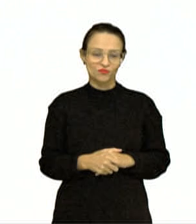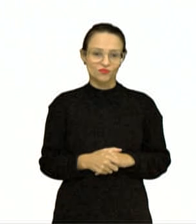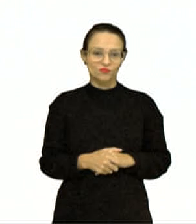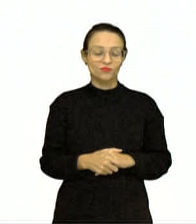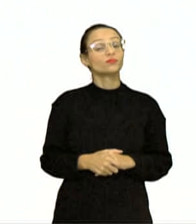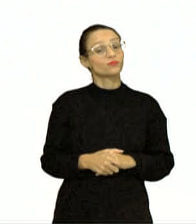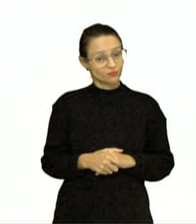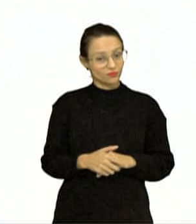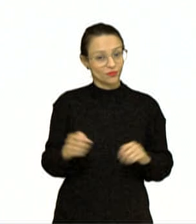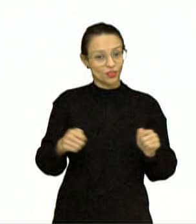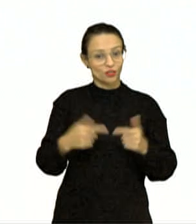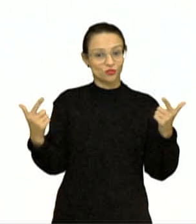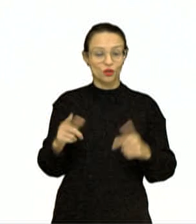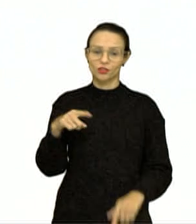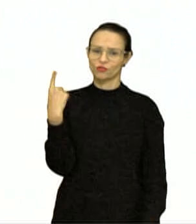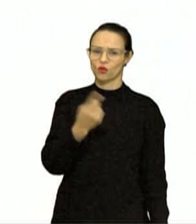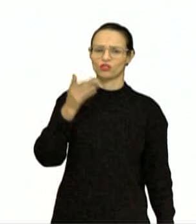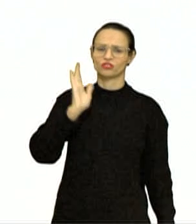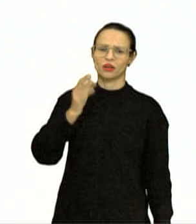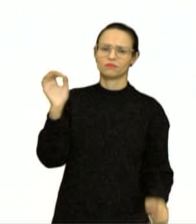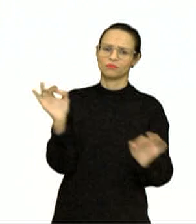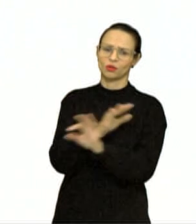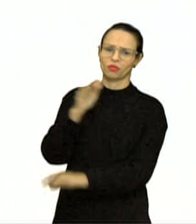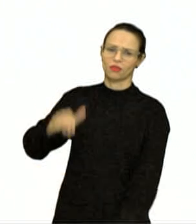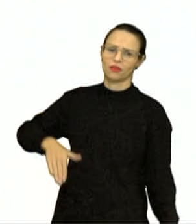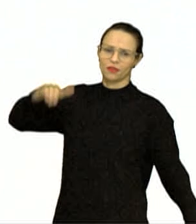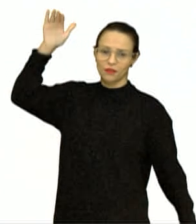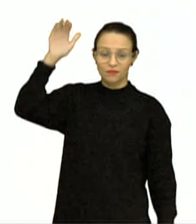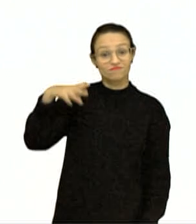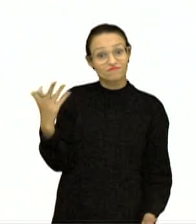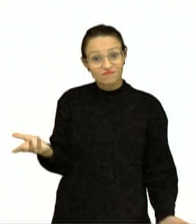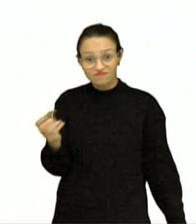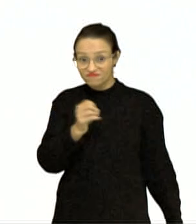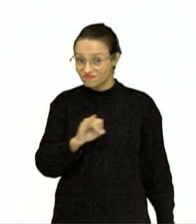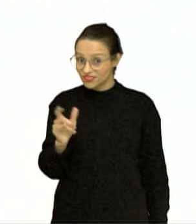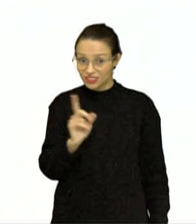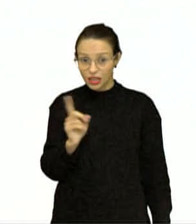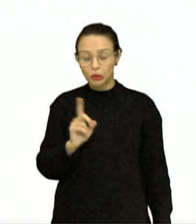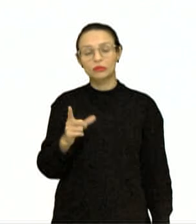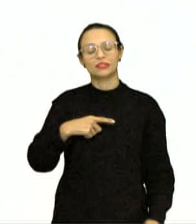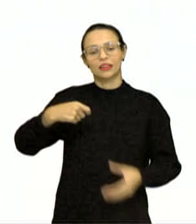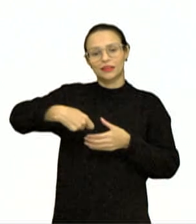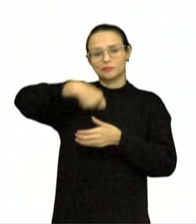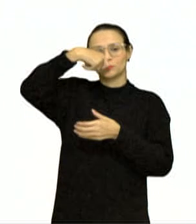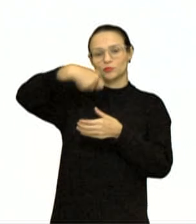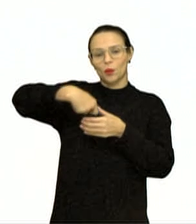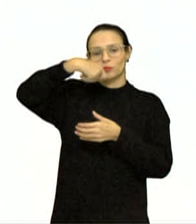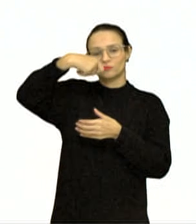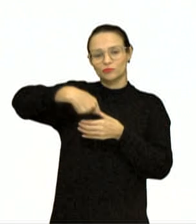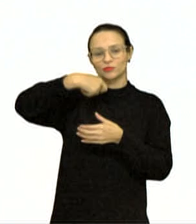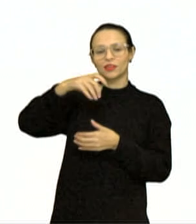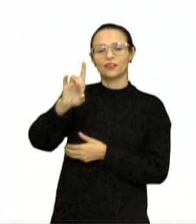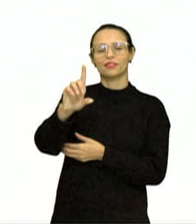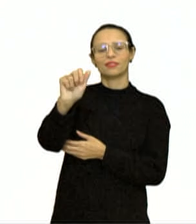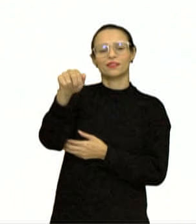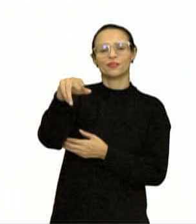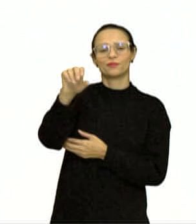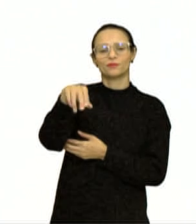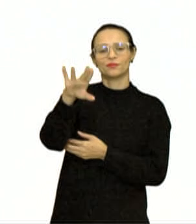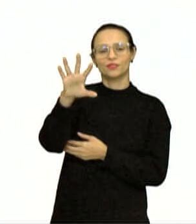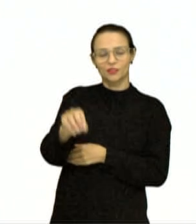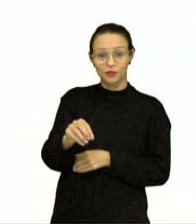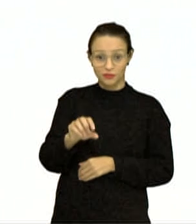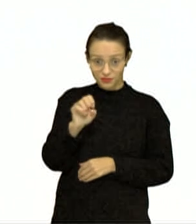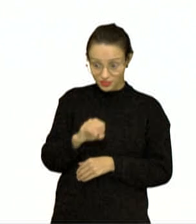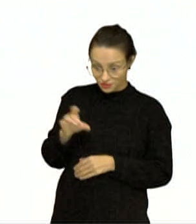Ainda bem que somos crescidinhos, senão ainda teria um danoninho e se sobrar em 5 minutos